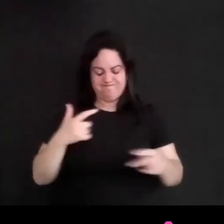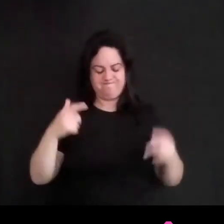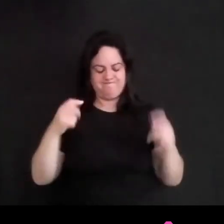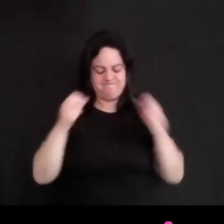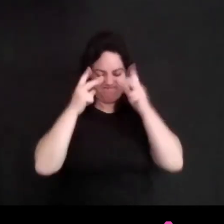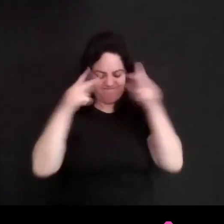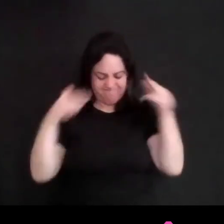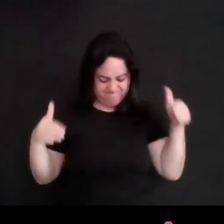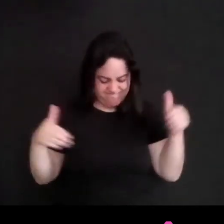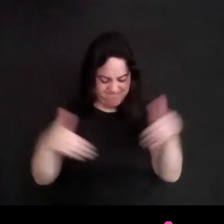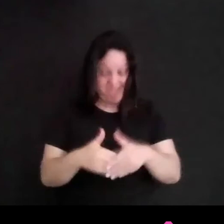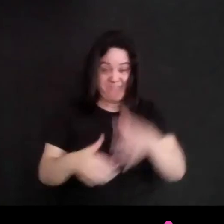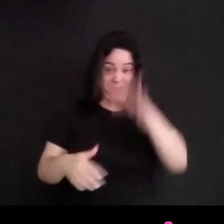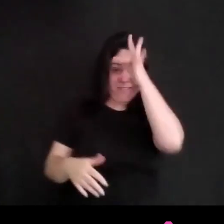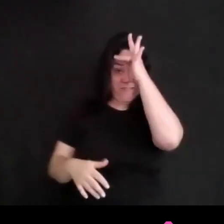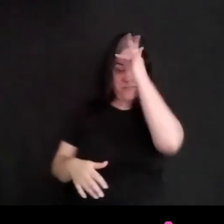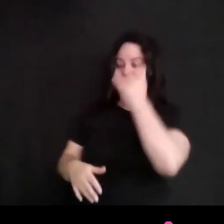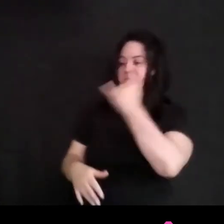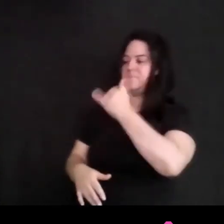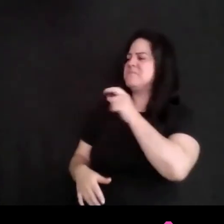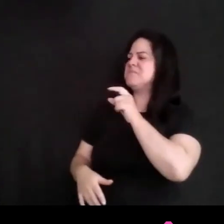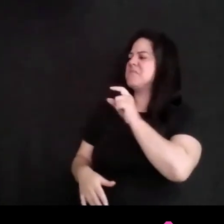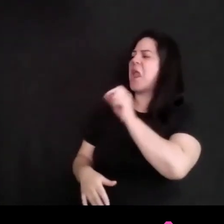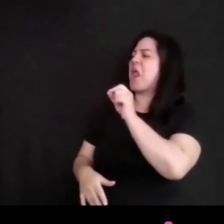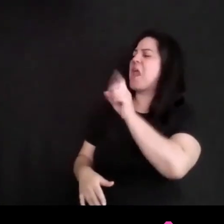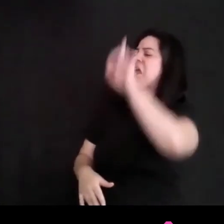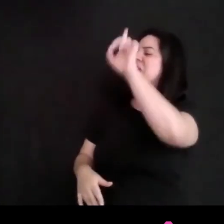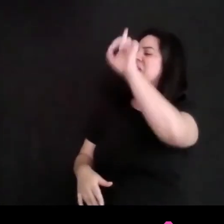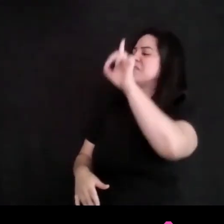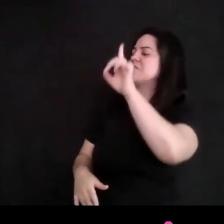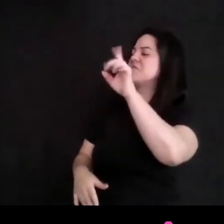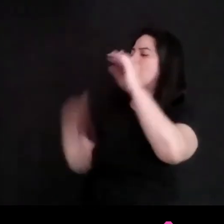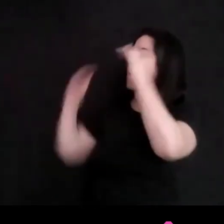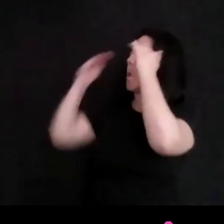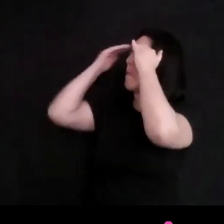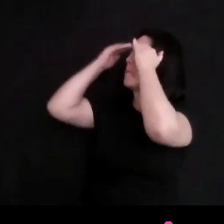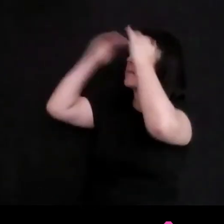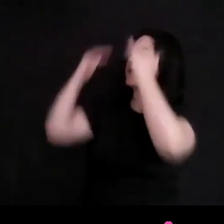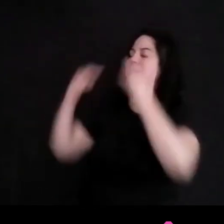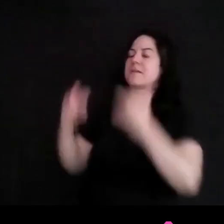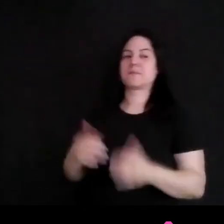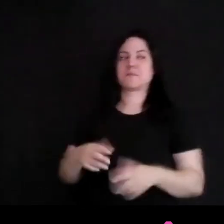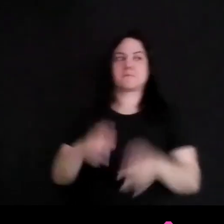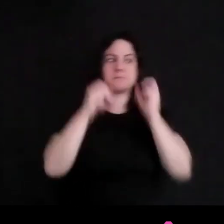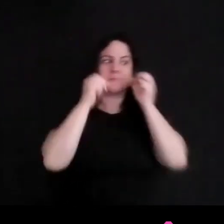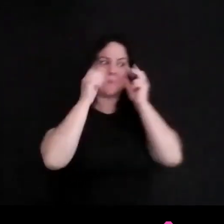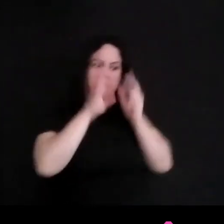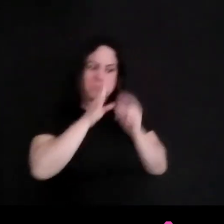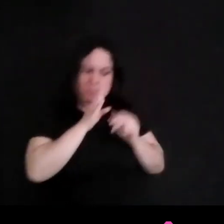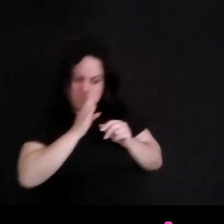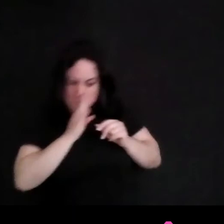uma frase muito forte, né? Quem é o Senhor para que eu lhe obedeça? E Moisés fica murchinho.